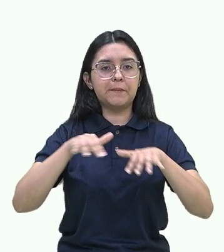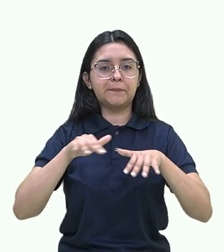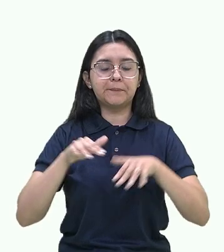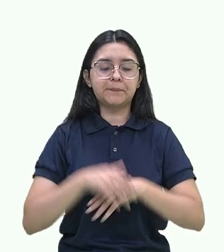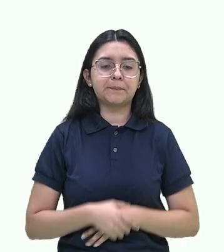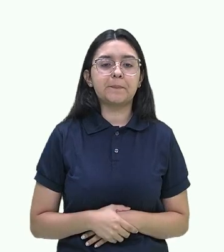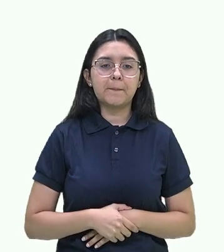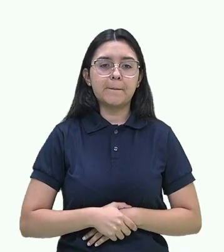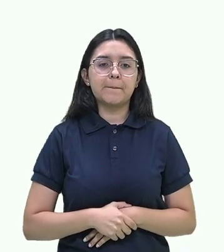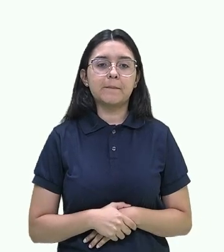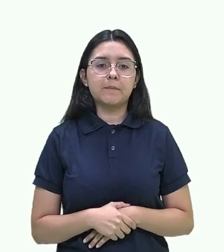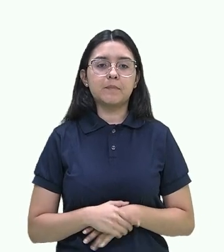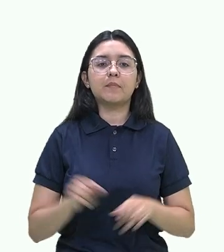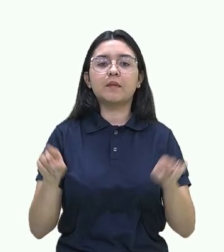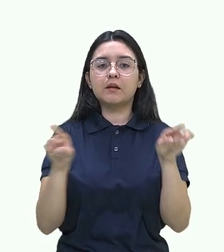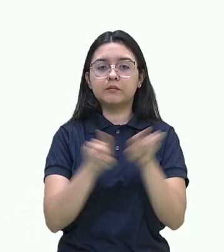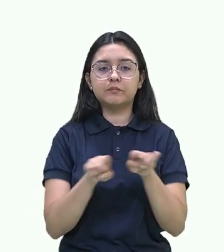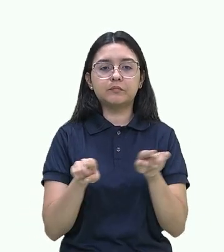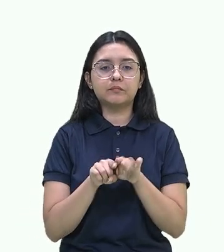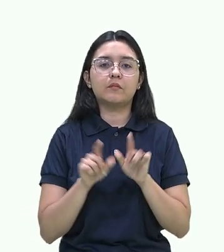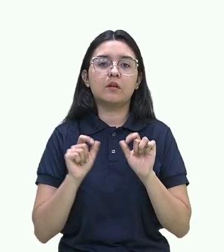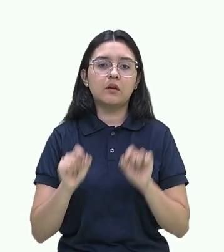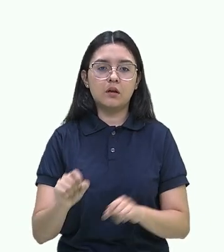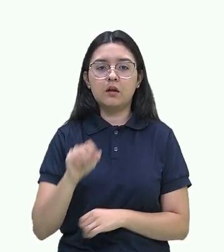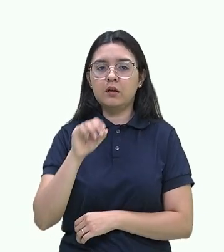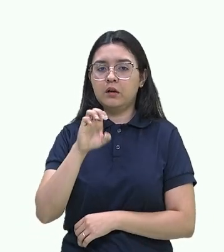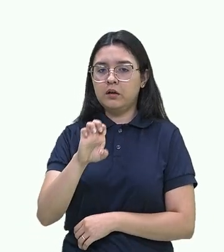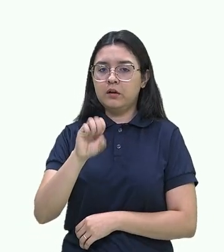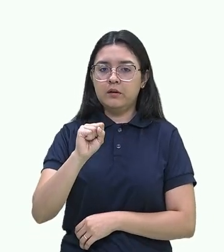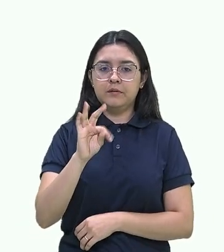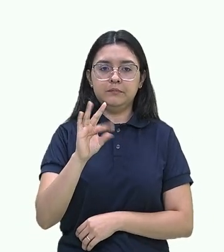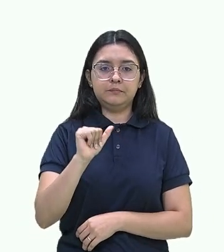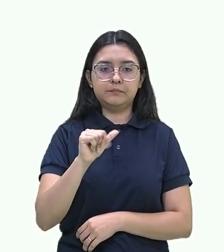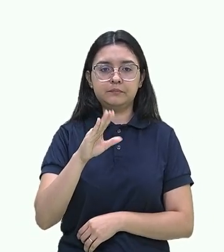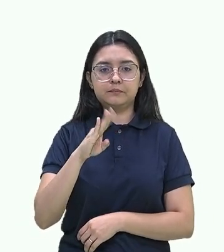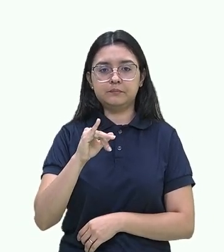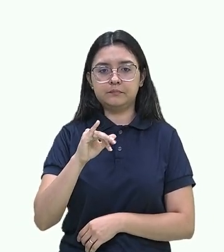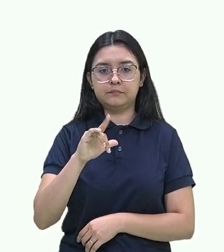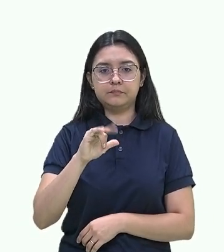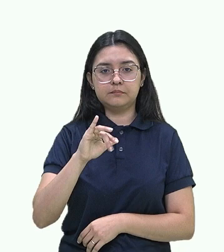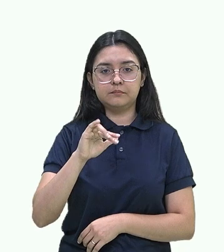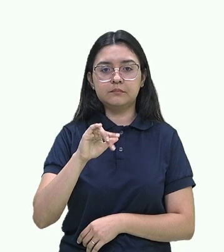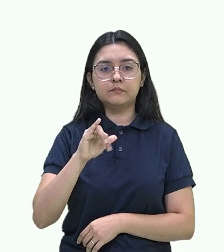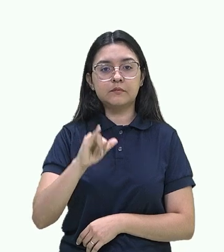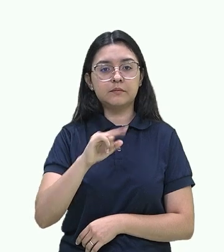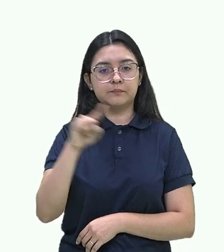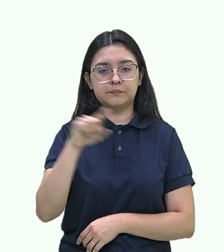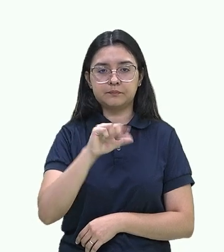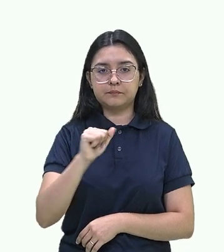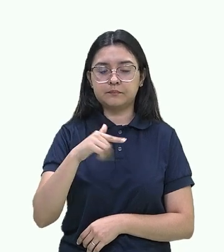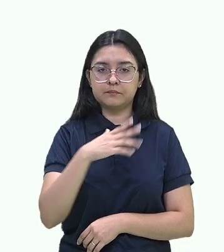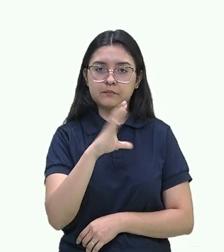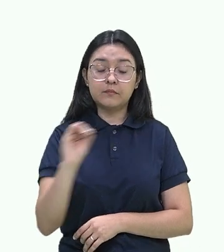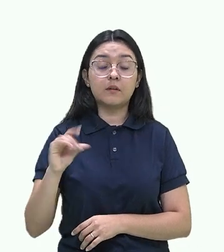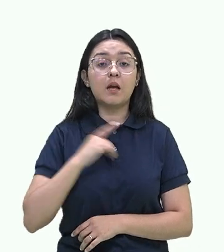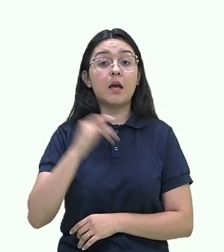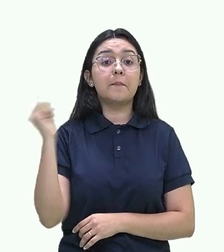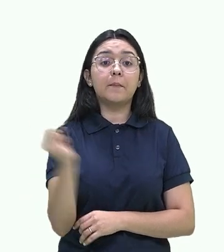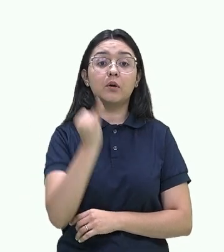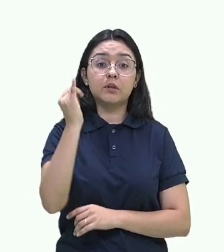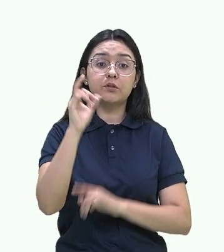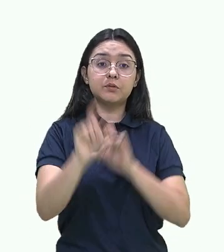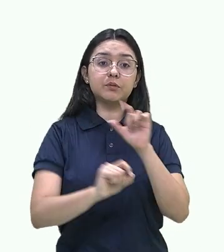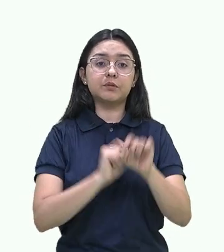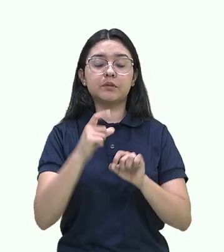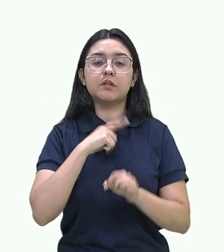outras. Estabilização, uma outra função ali do tecido muscular, em que é fundamental para